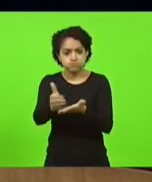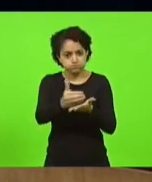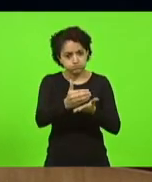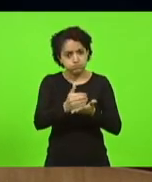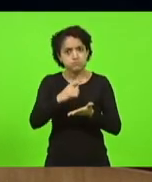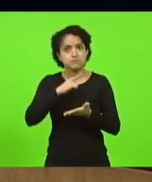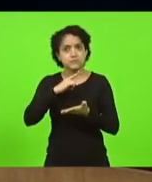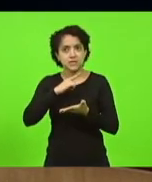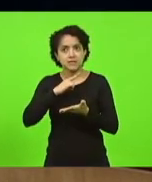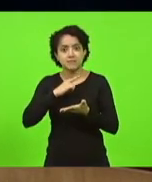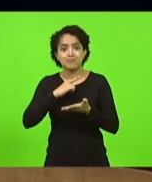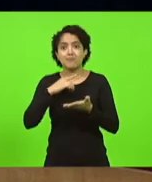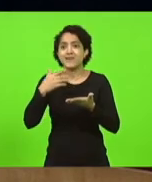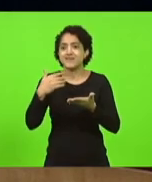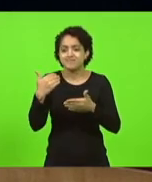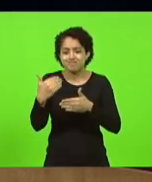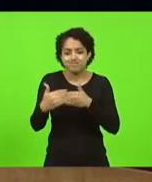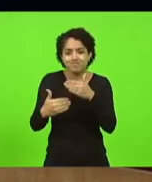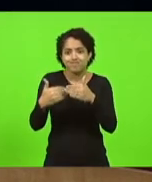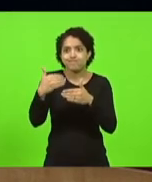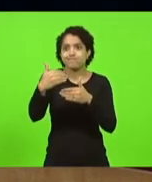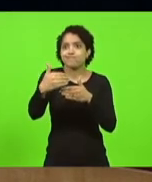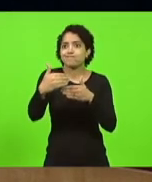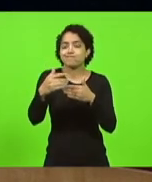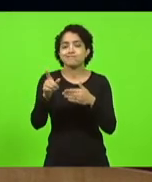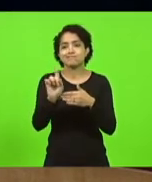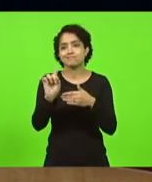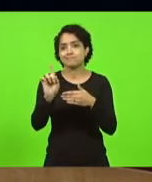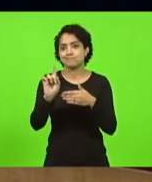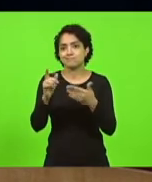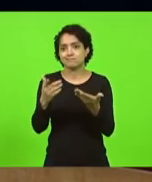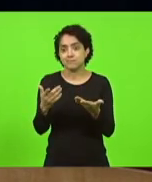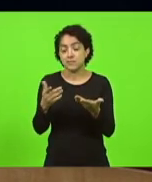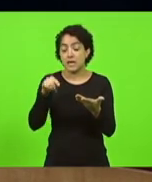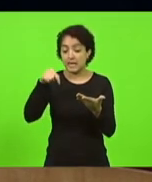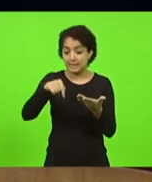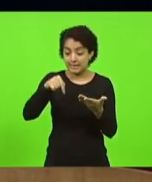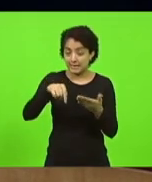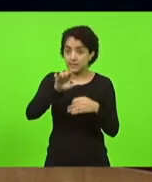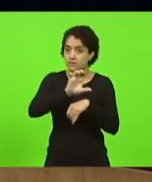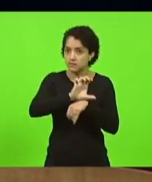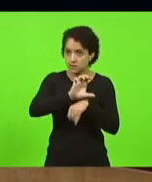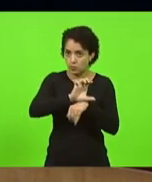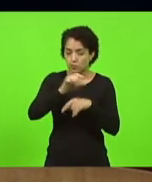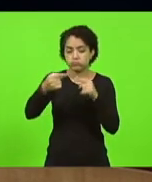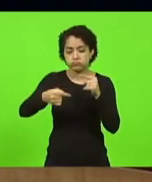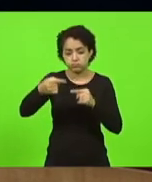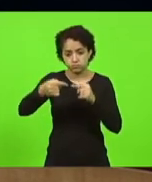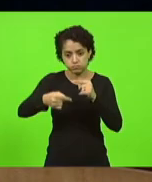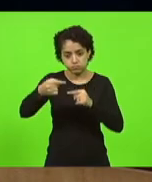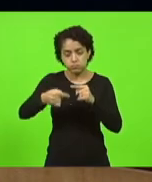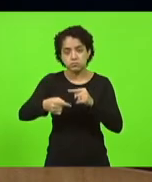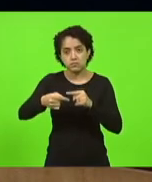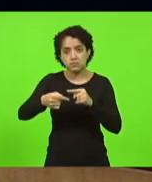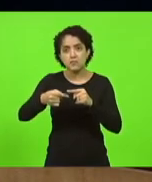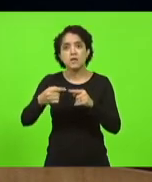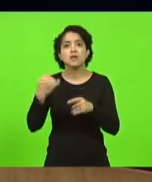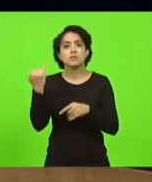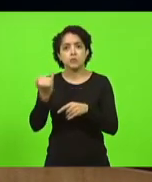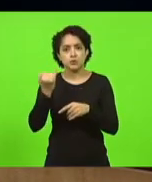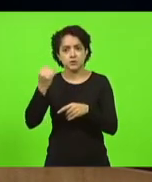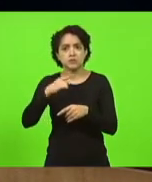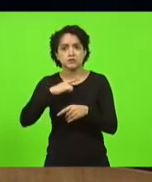não se avança. Aqui na discussão estadual, houve a discussão importante da questão do